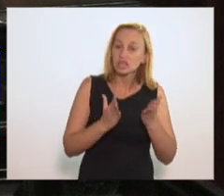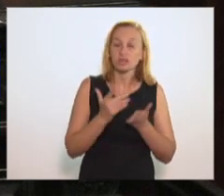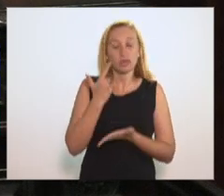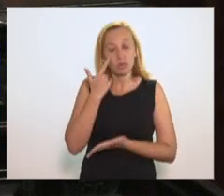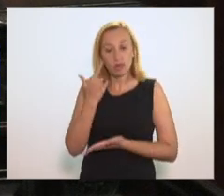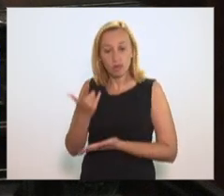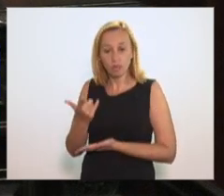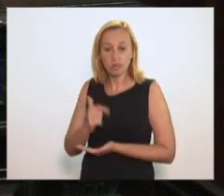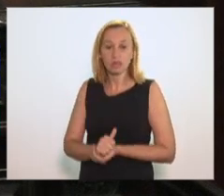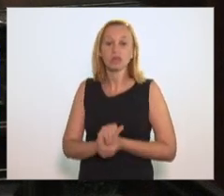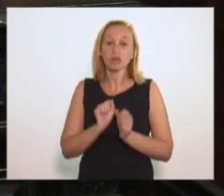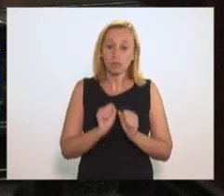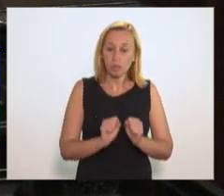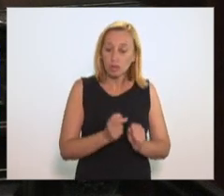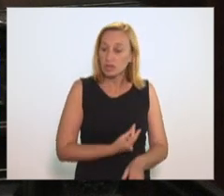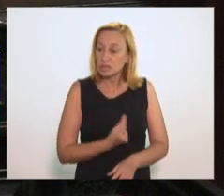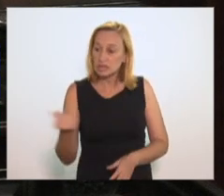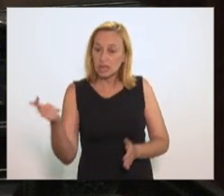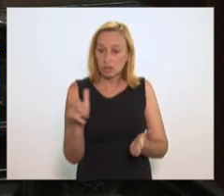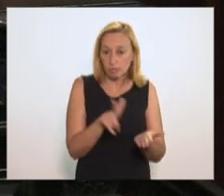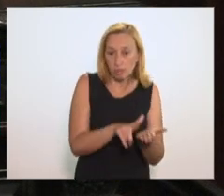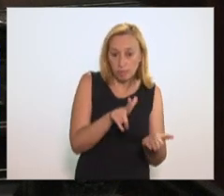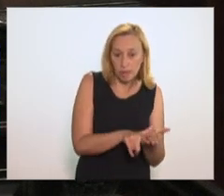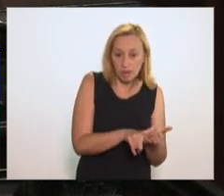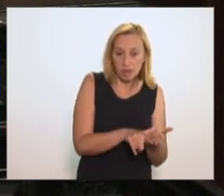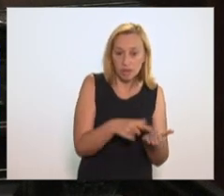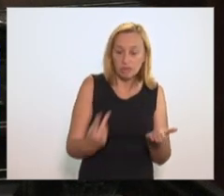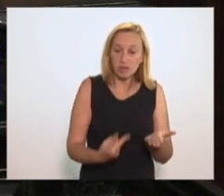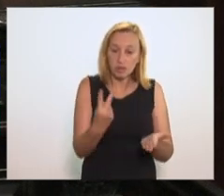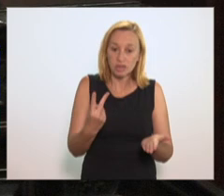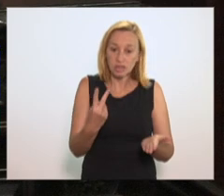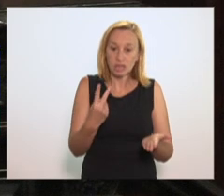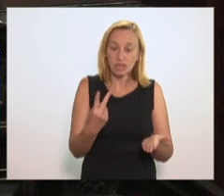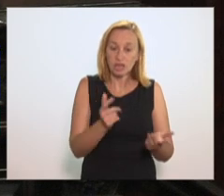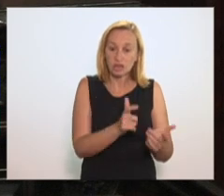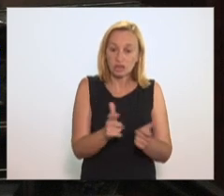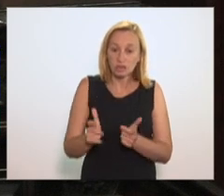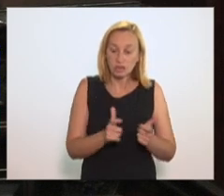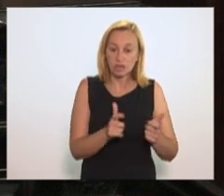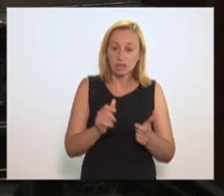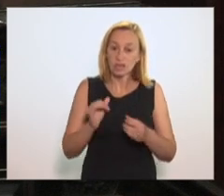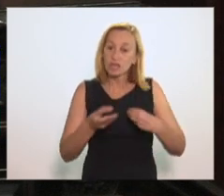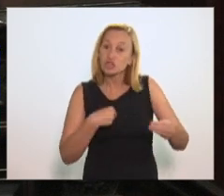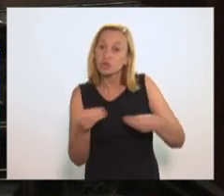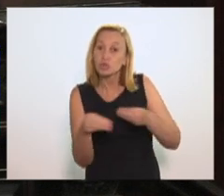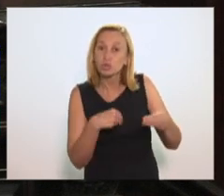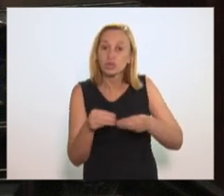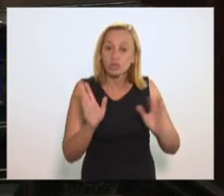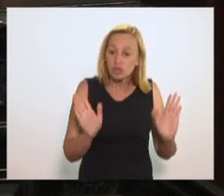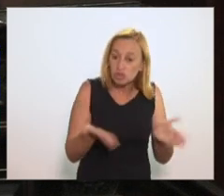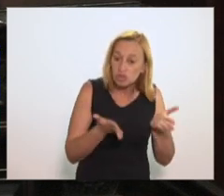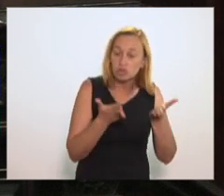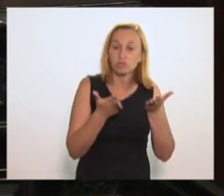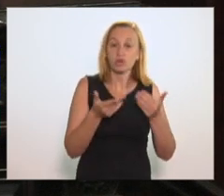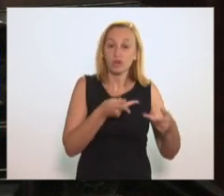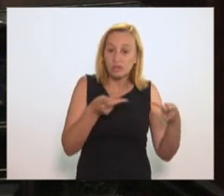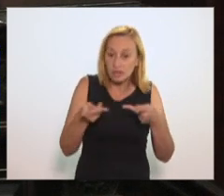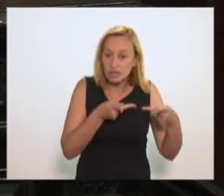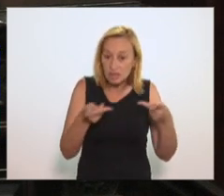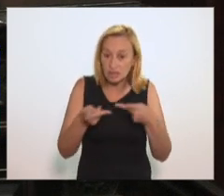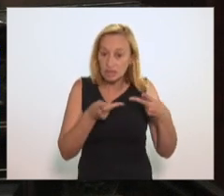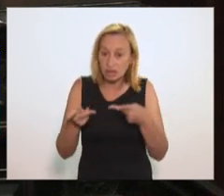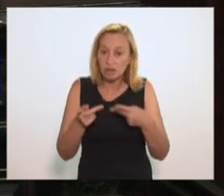essa que possam sair do papel e valorizar circuitos que articulem e estimulem a visitação